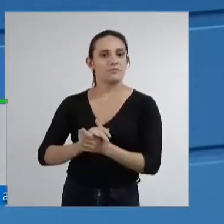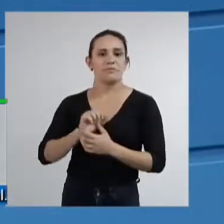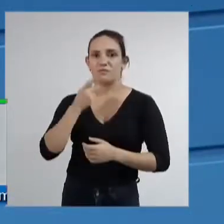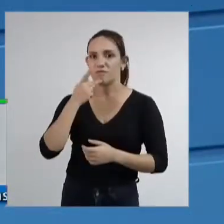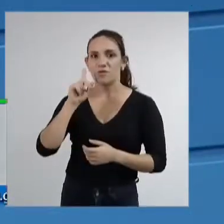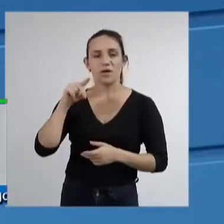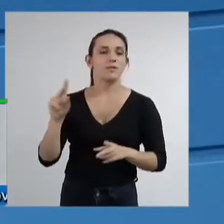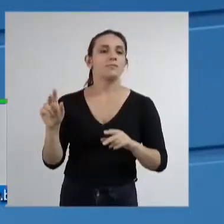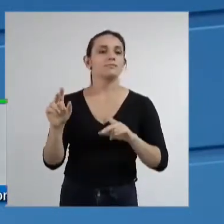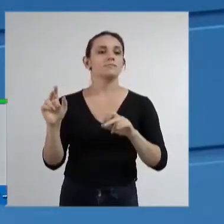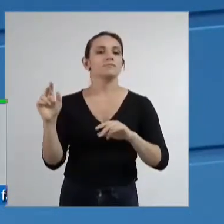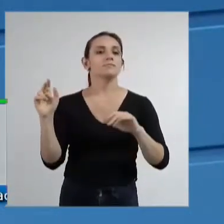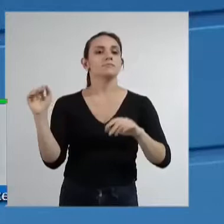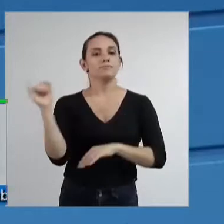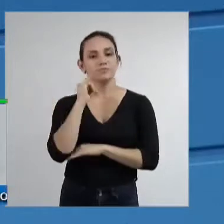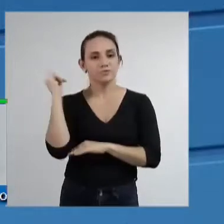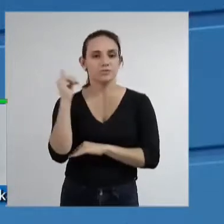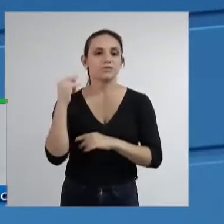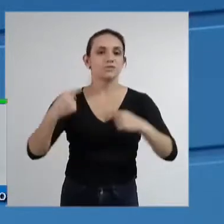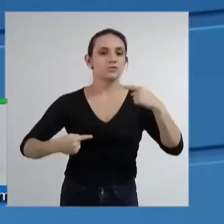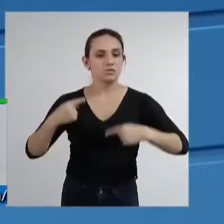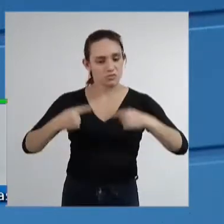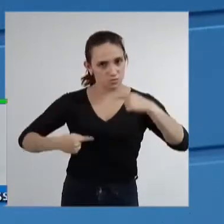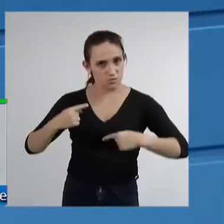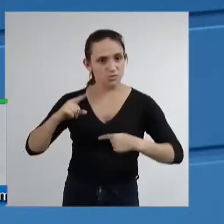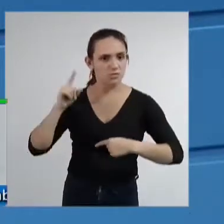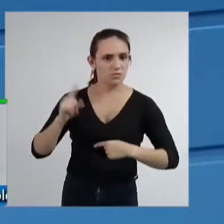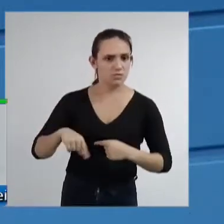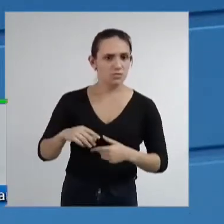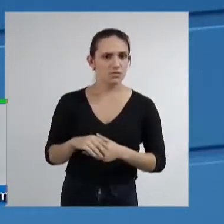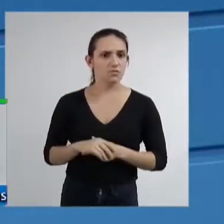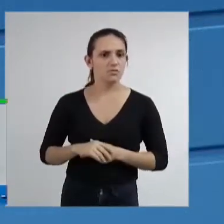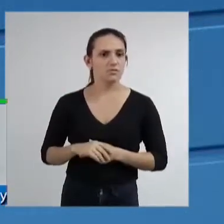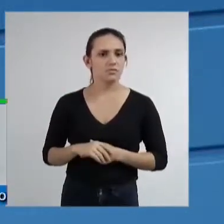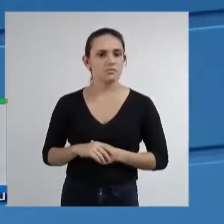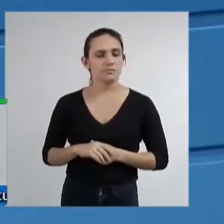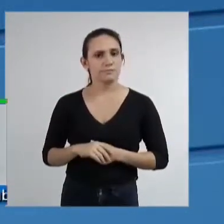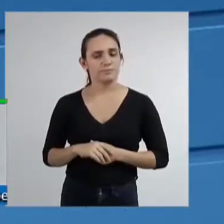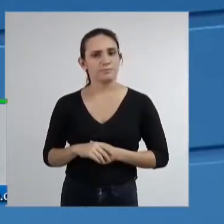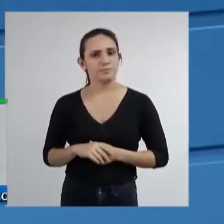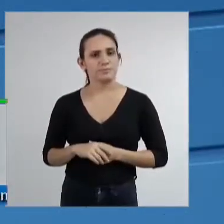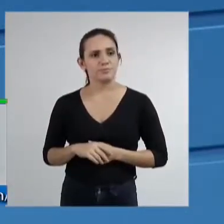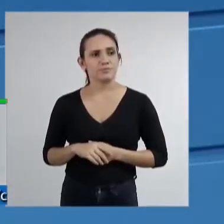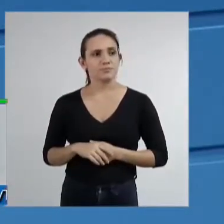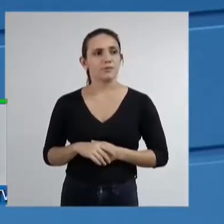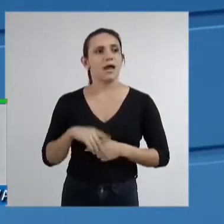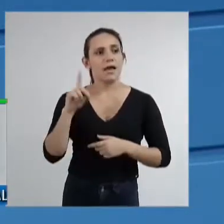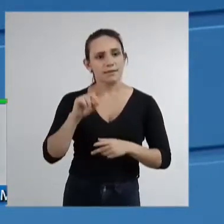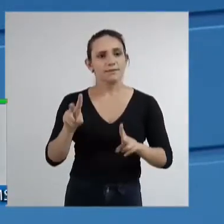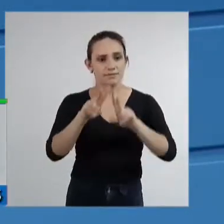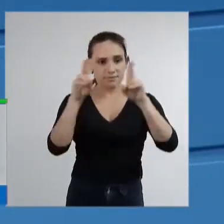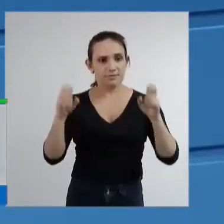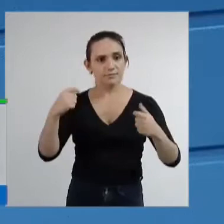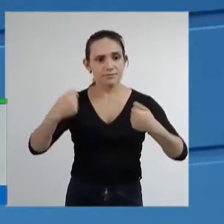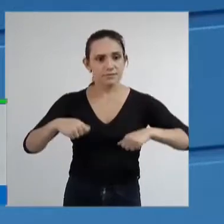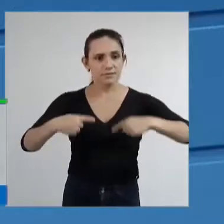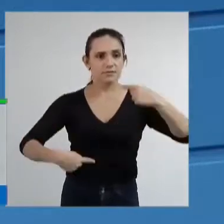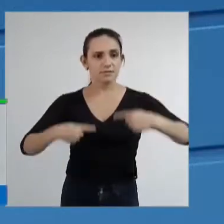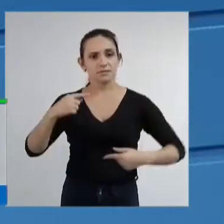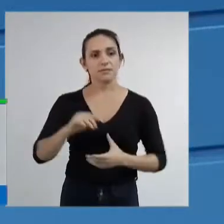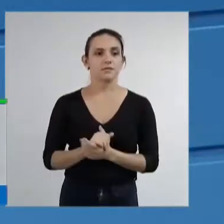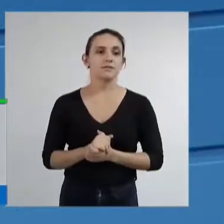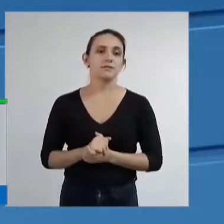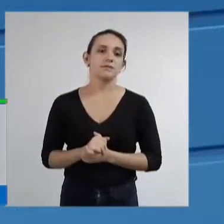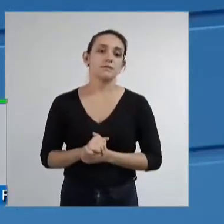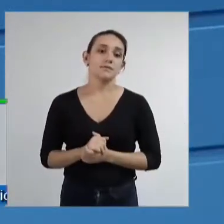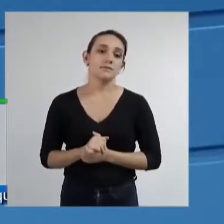da importância, né, dessa discussão sobre o que está hoje, esse tema que está sendo discutido da Energisa, que